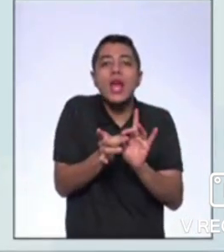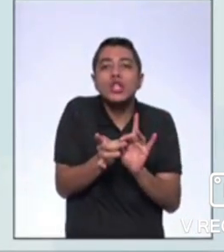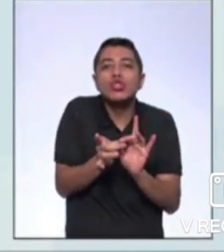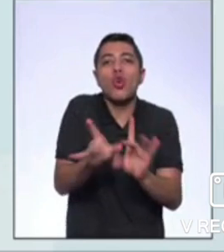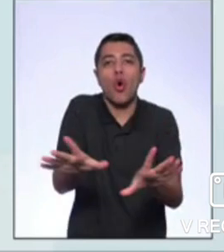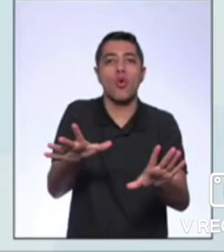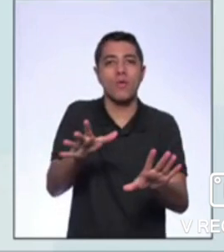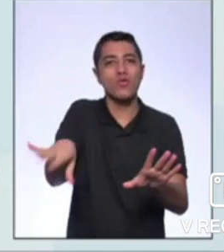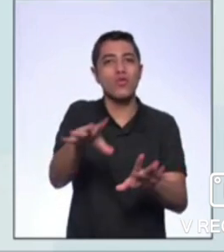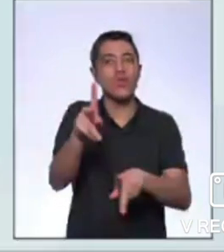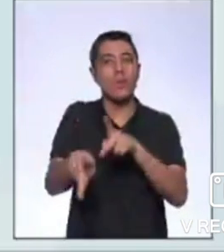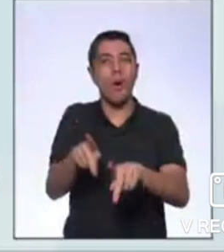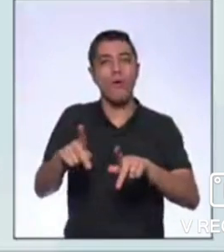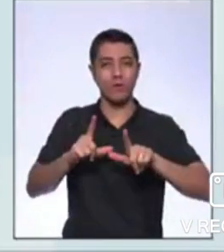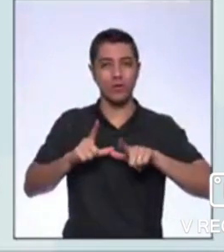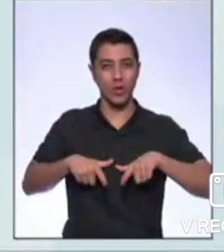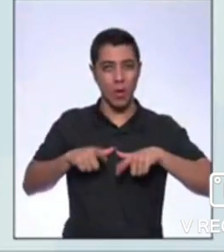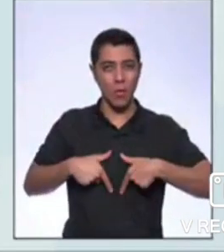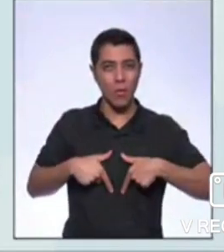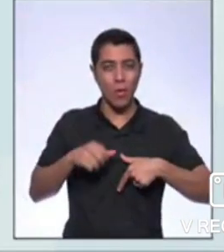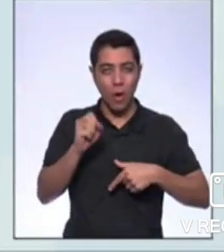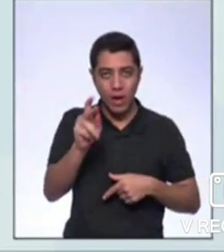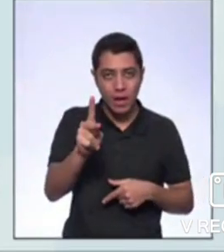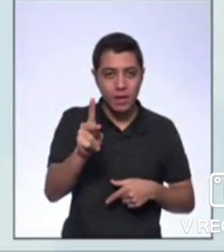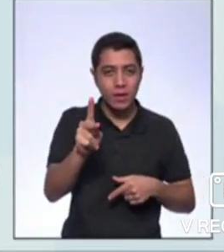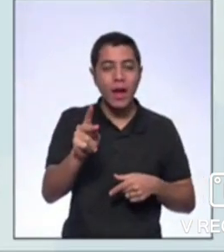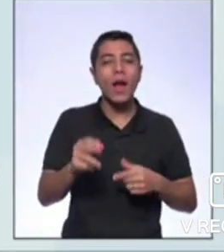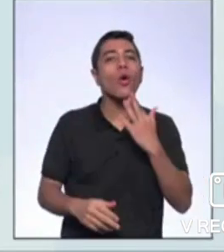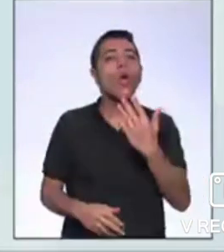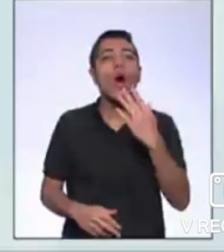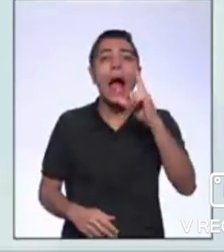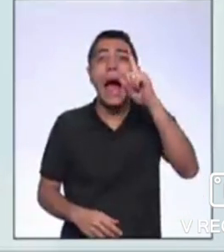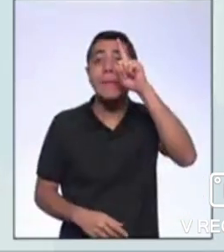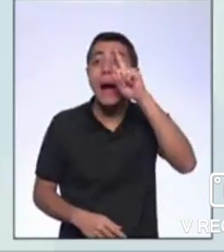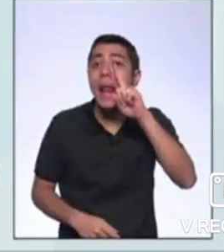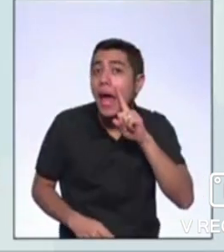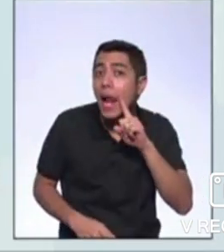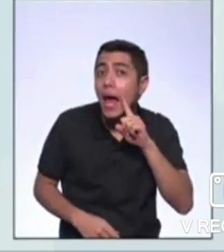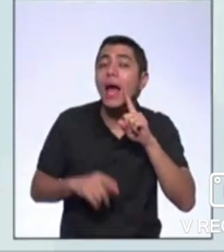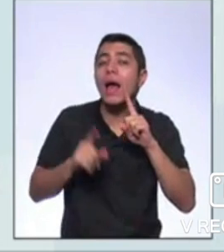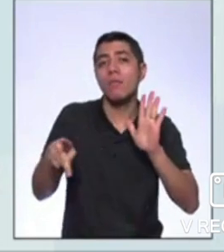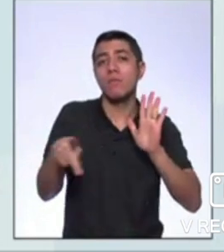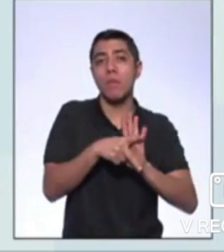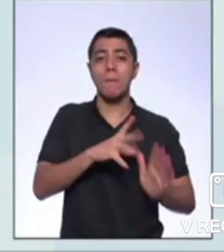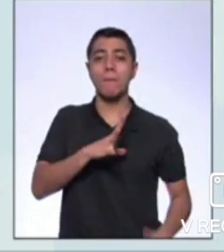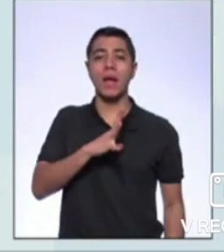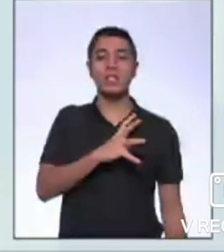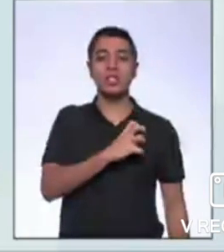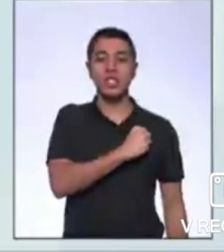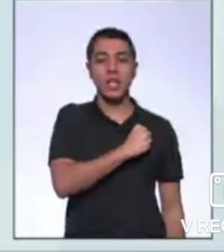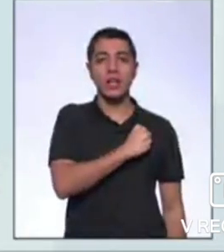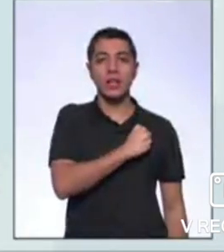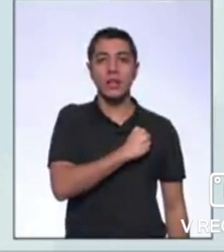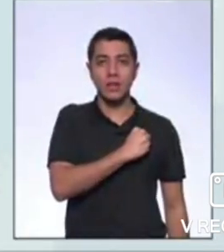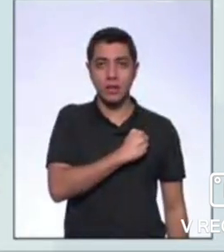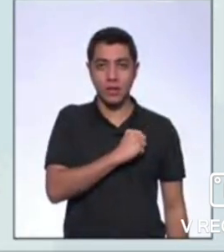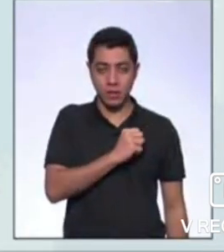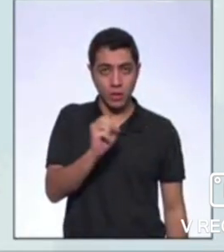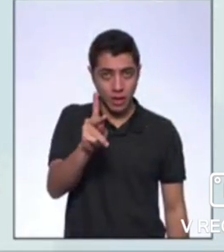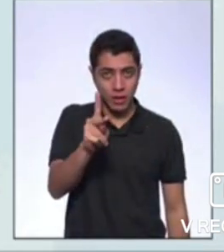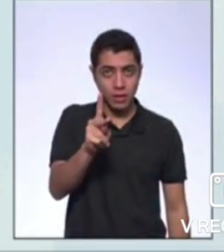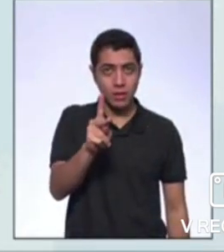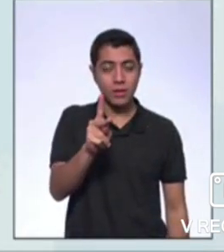em amarelo são as partes ocupadas pelos palestinos. Olha a extensão territorial que os judeus reivindicam, né,